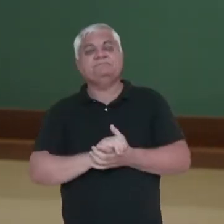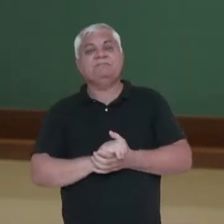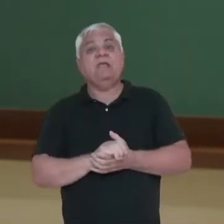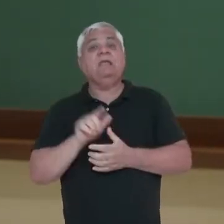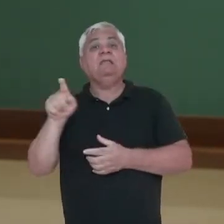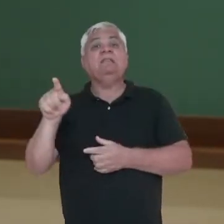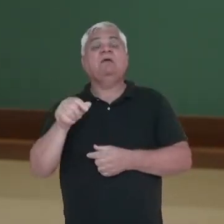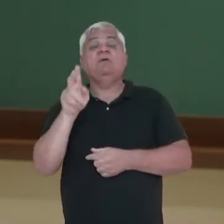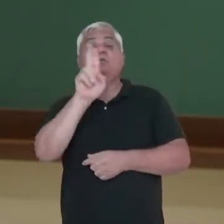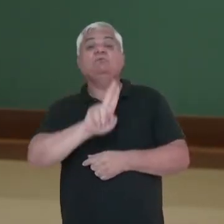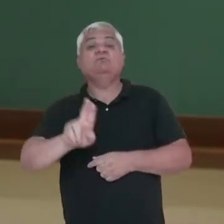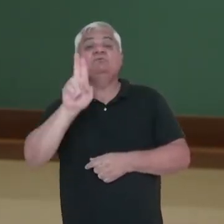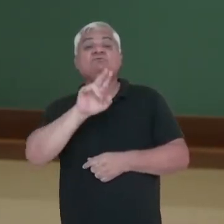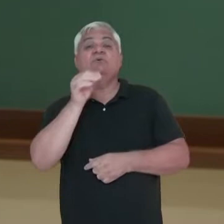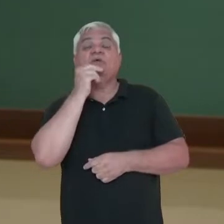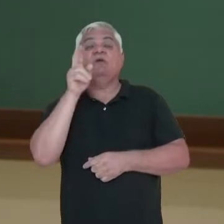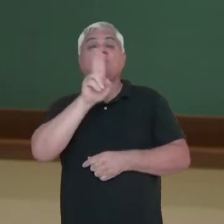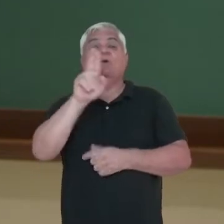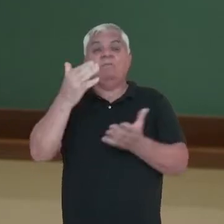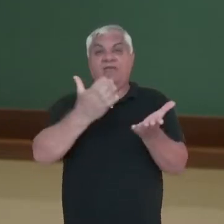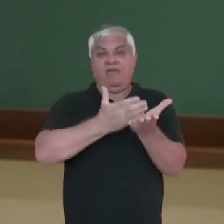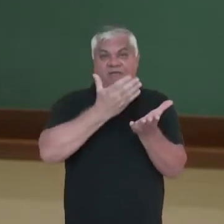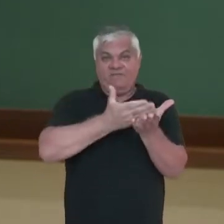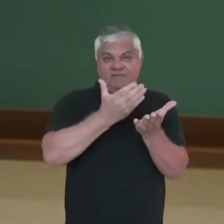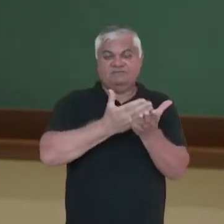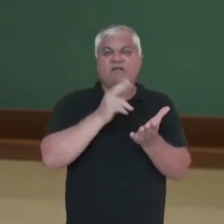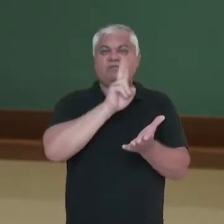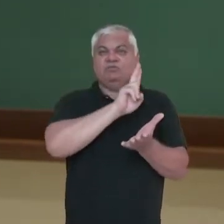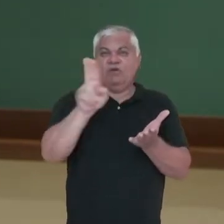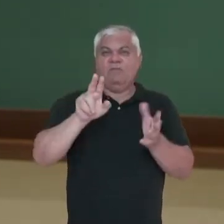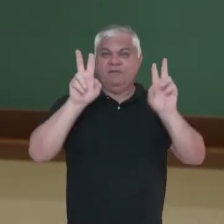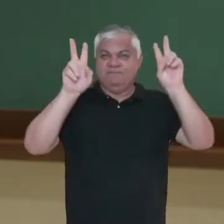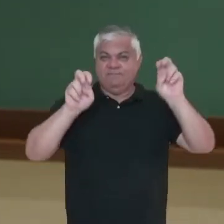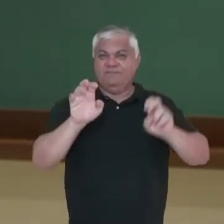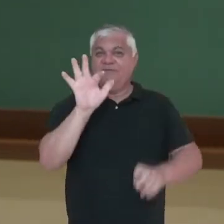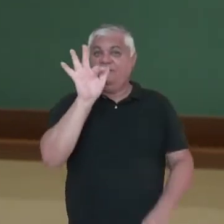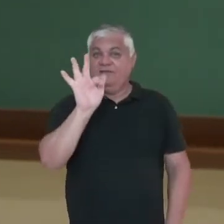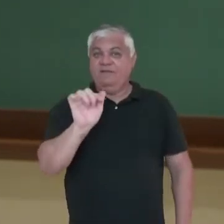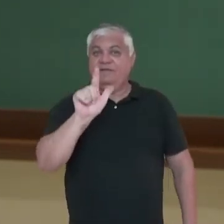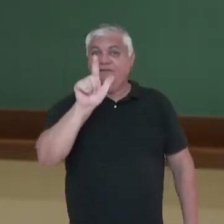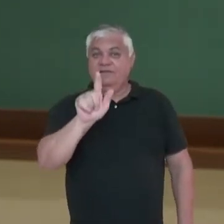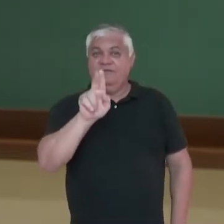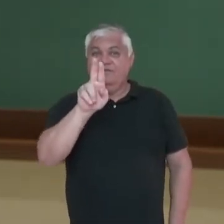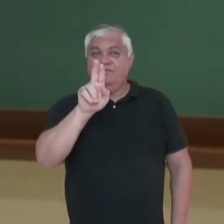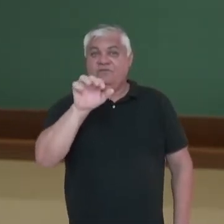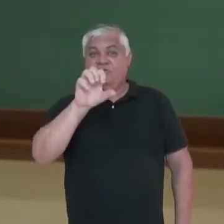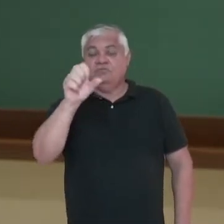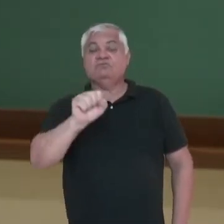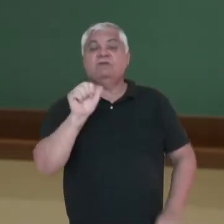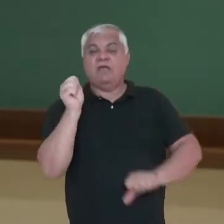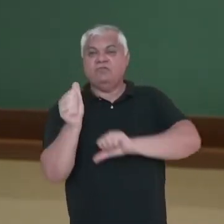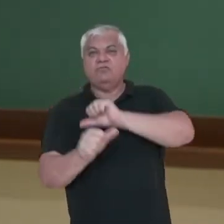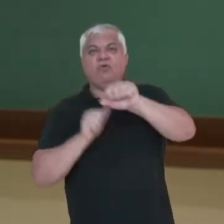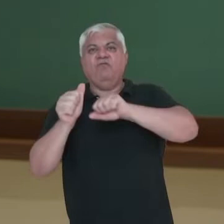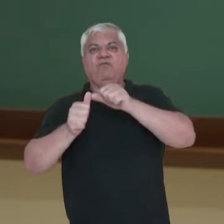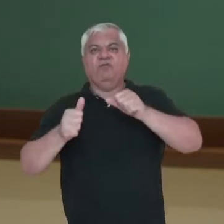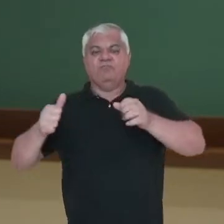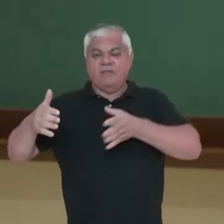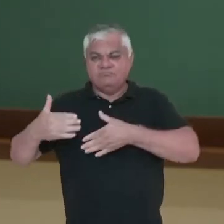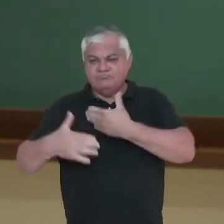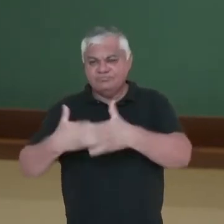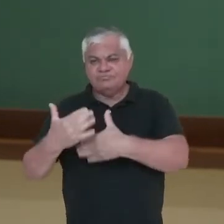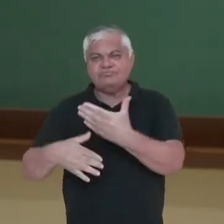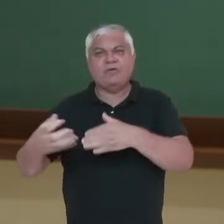daí ele não sou uma revista que o nome dessa rede se a revista fluxus fluxus vem do termo exatamente da renovação de recursos no Rio é